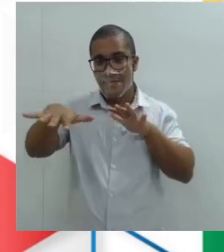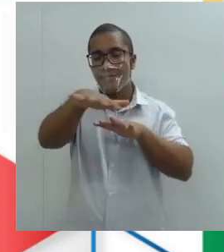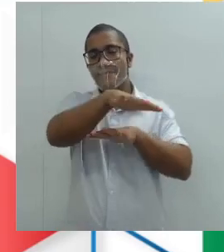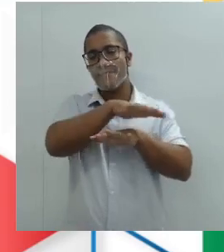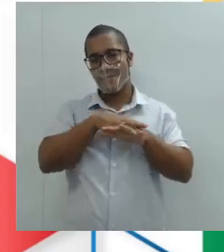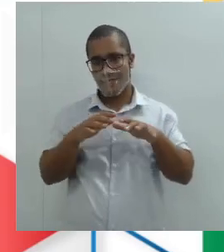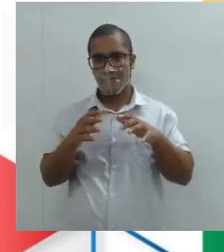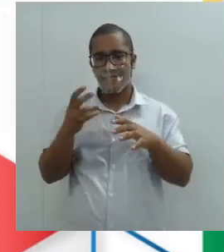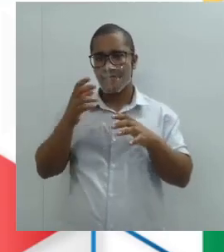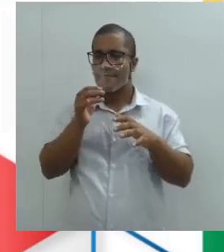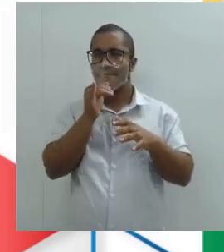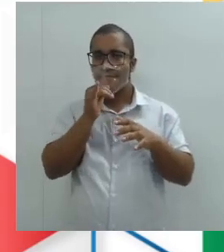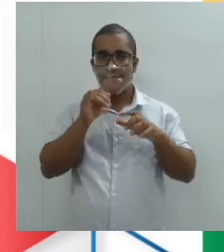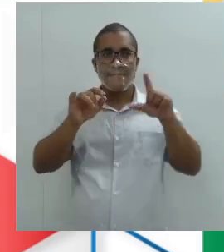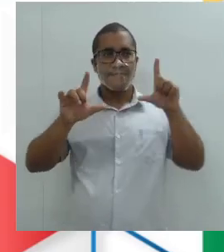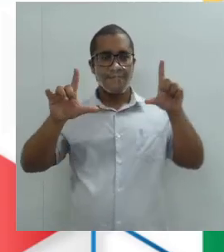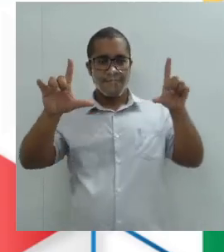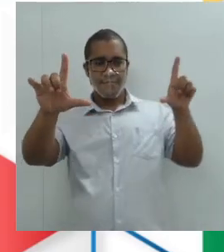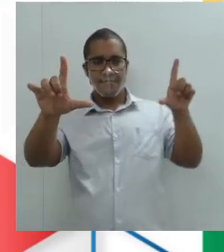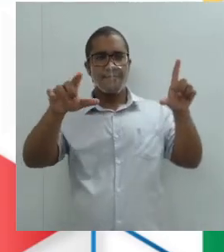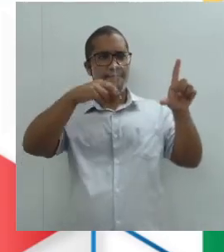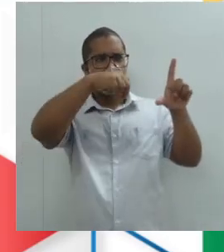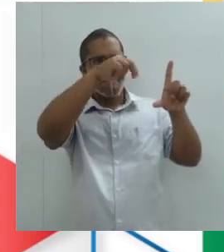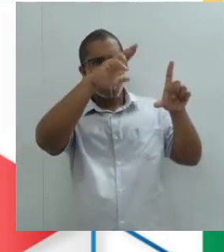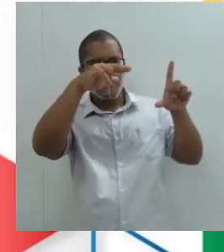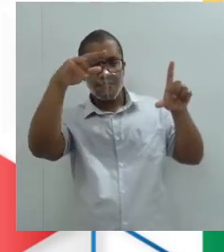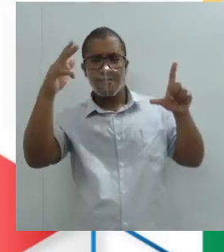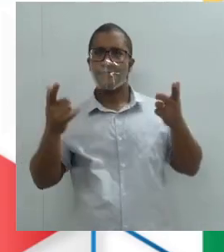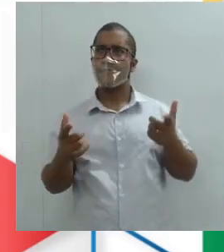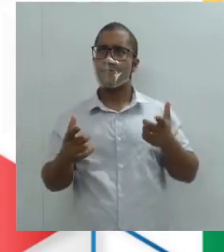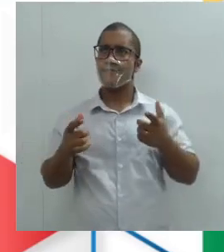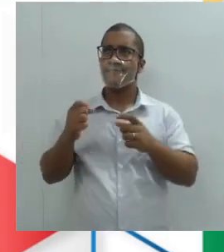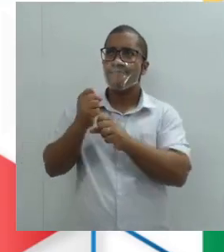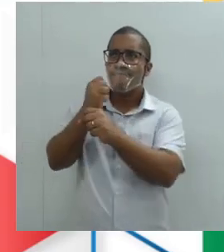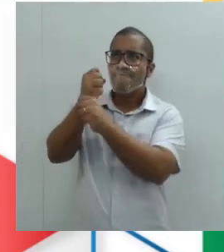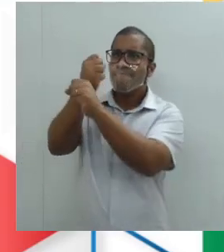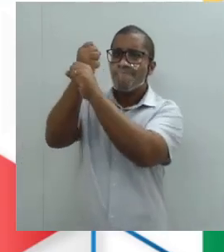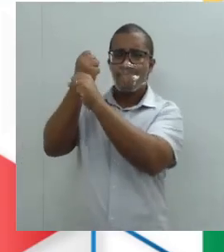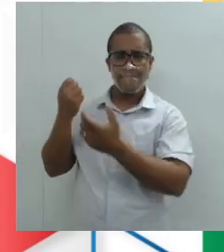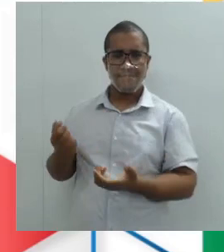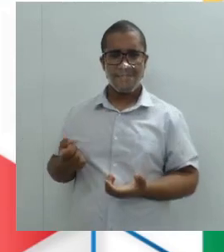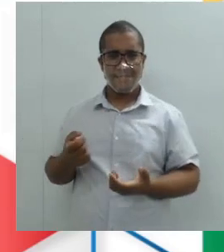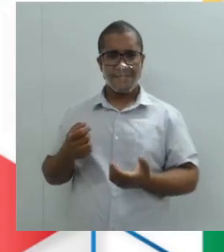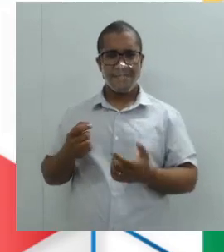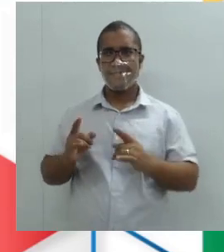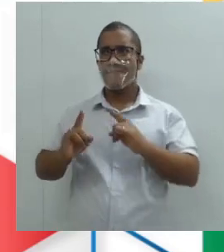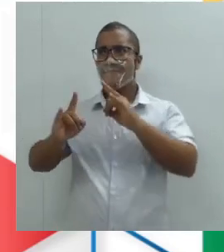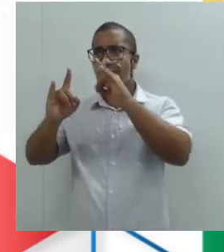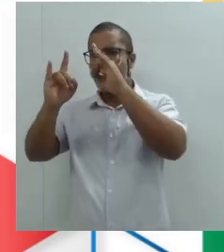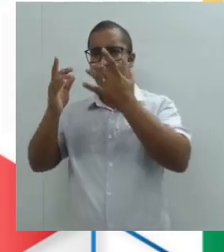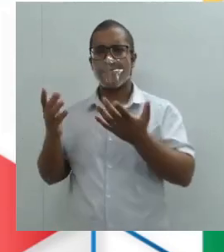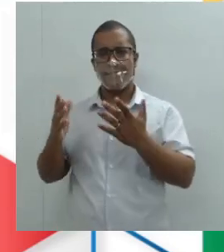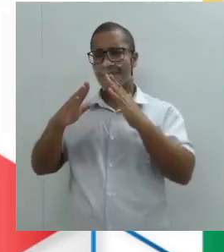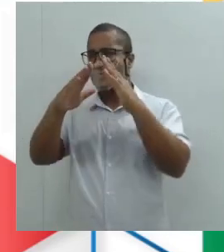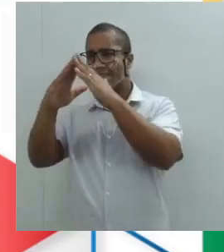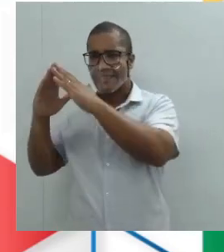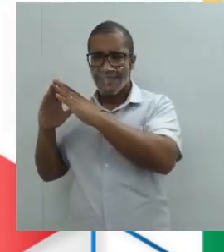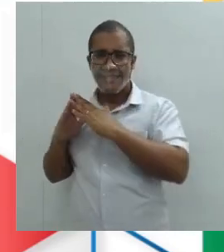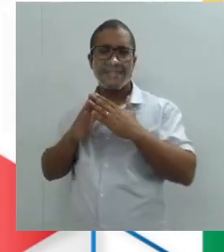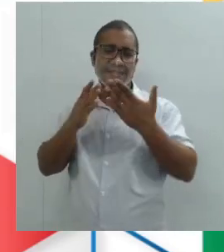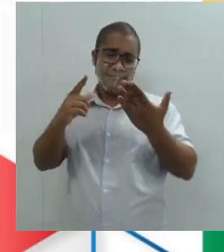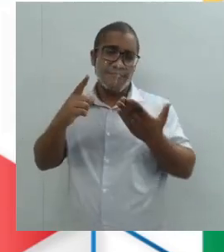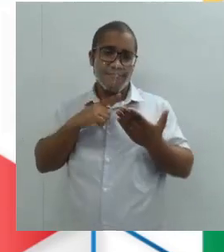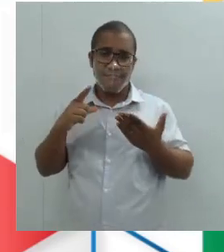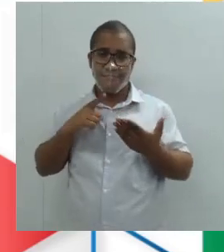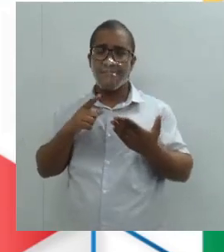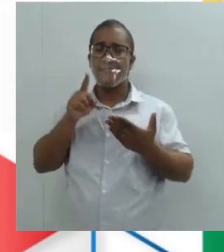bens materiais obras de artes, como pintura, monumentos, cidades, prédios e conjuntos